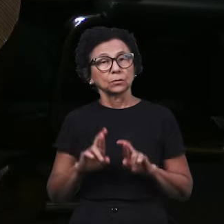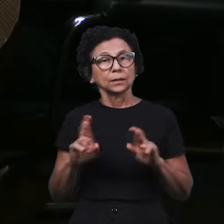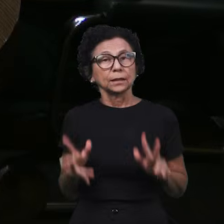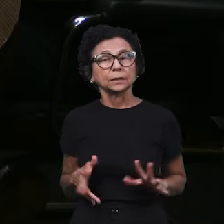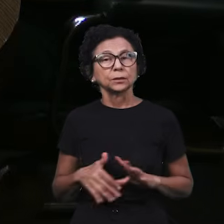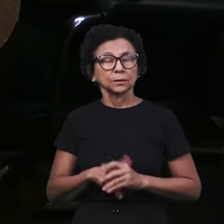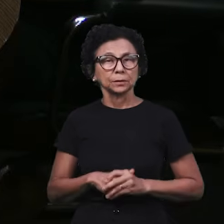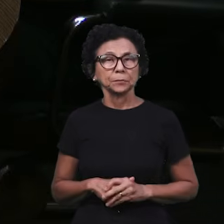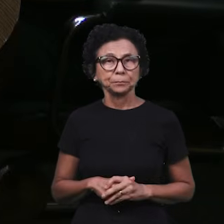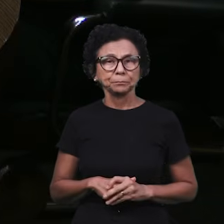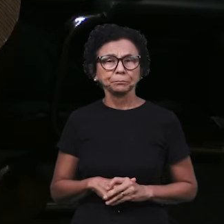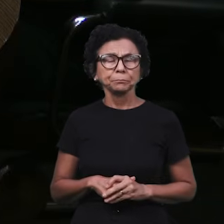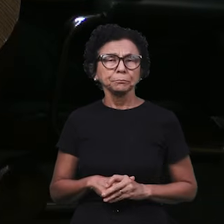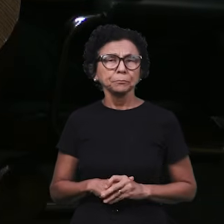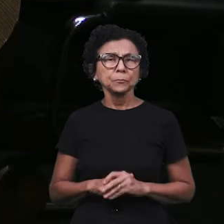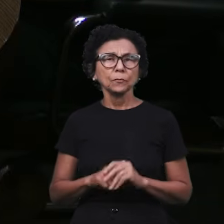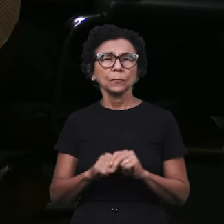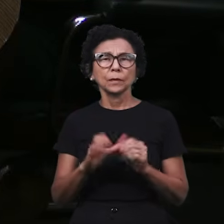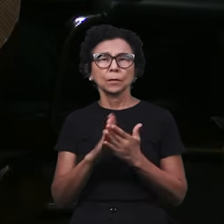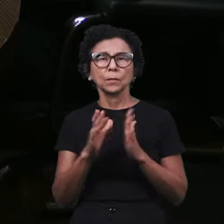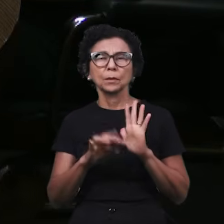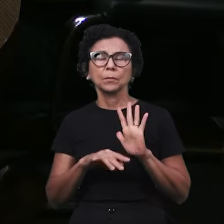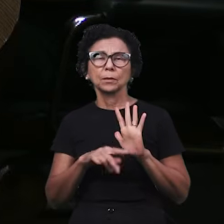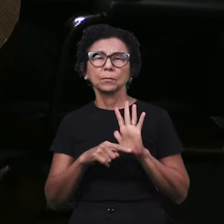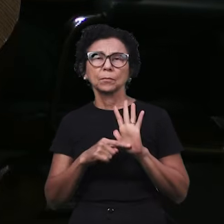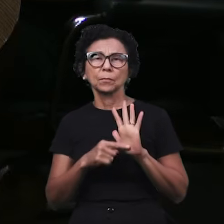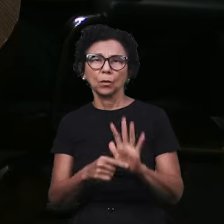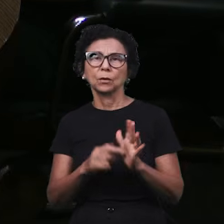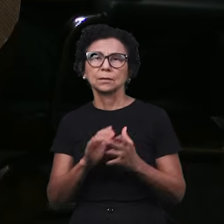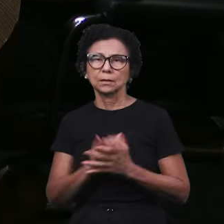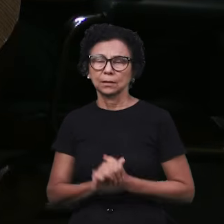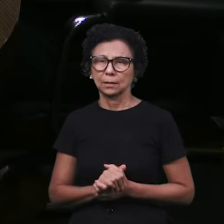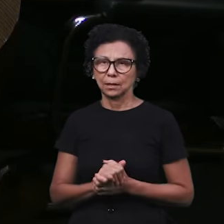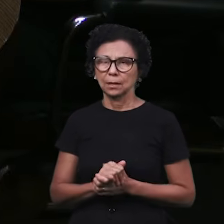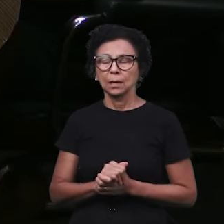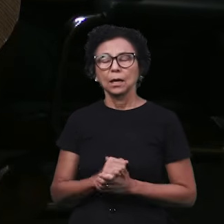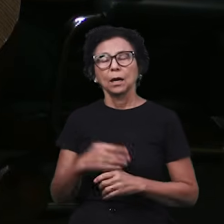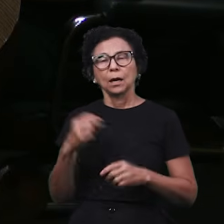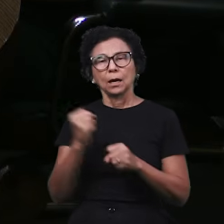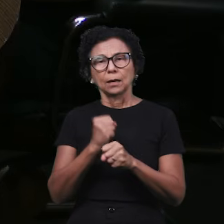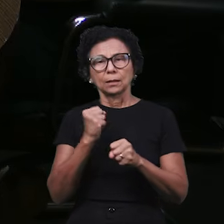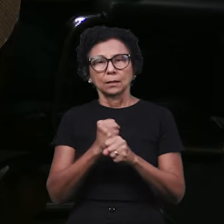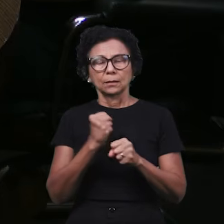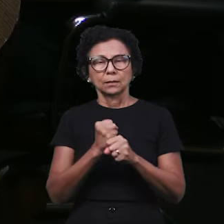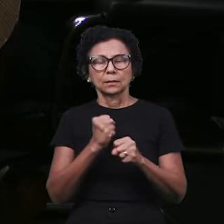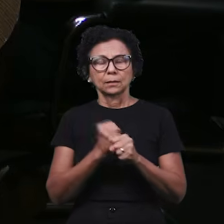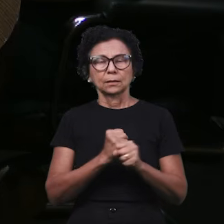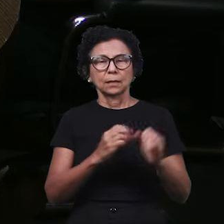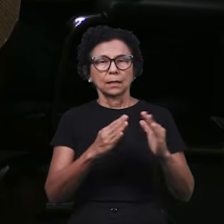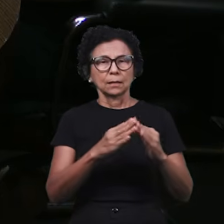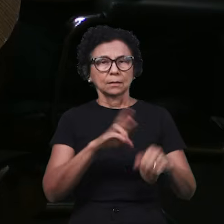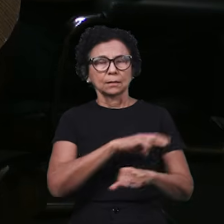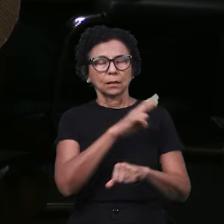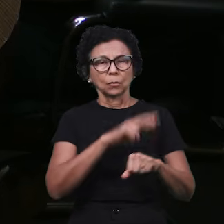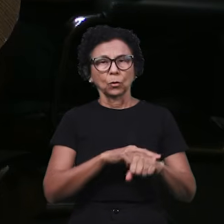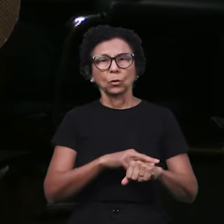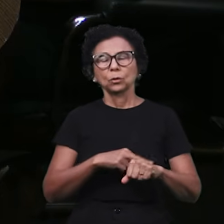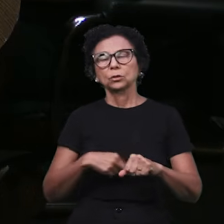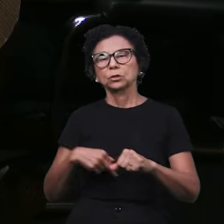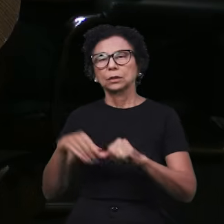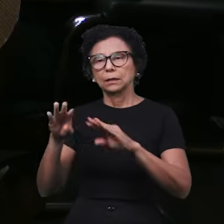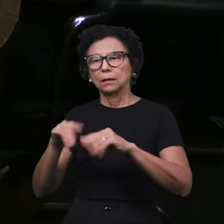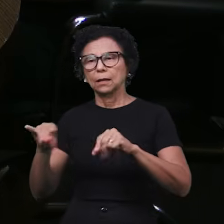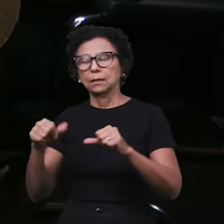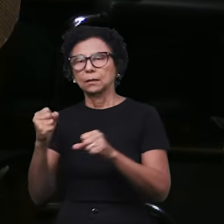qualquer tempestade ia ser abala, mas o Senhor, ele é inabalável, né? Exatamente. Quando nós estamos firmados no Senhor, nós nos tornamos inabaláveis, né? E